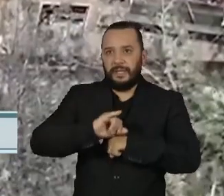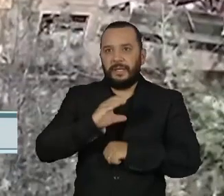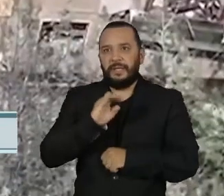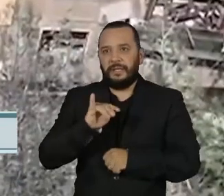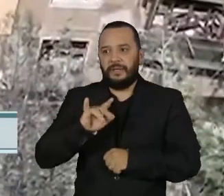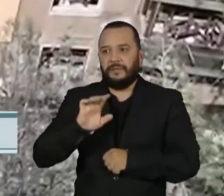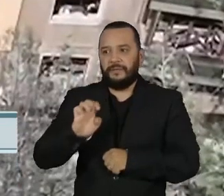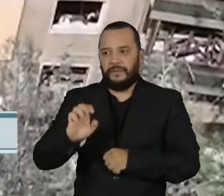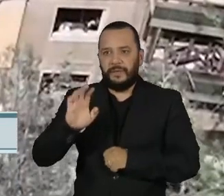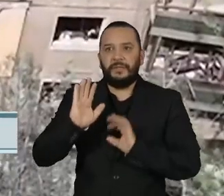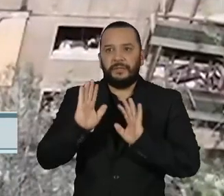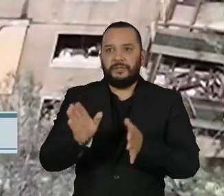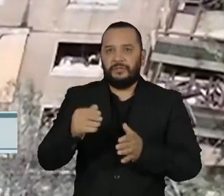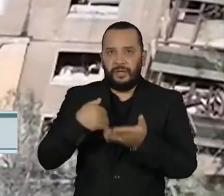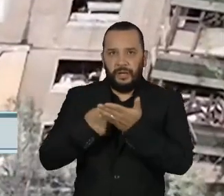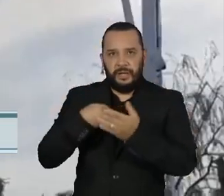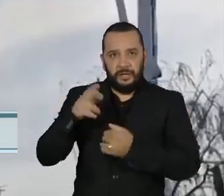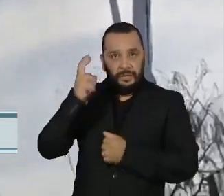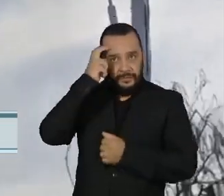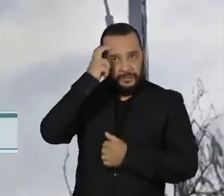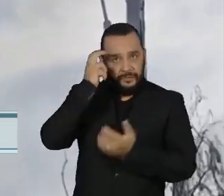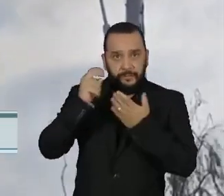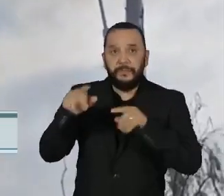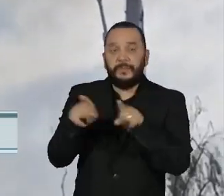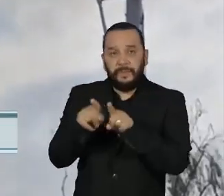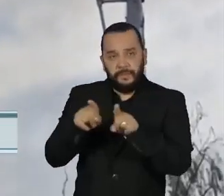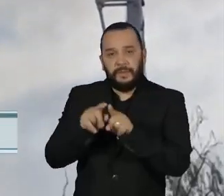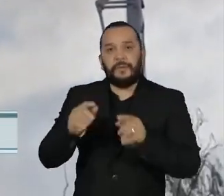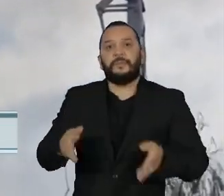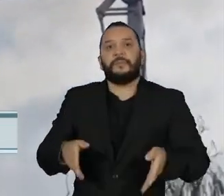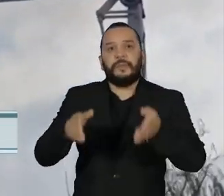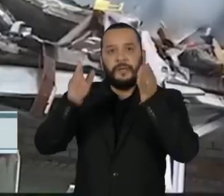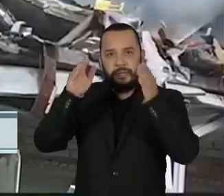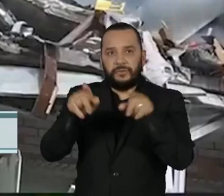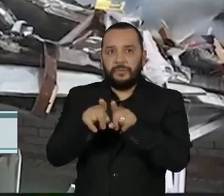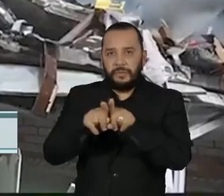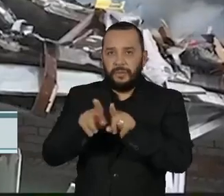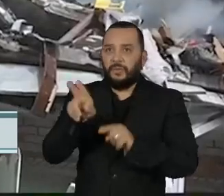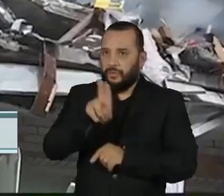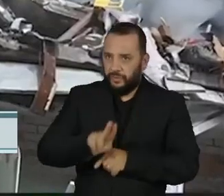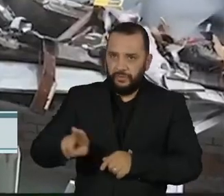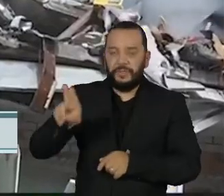um prédio Residencial e uma universidade foram atingidos por mísseis russos